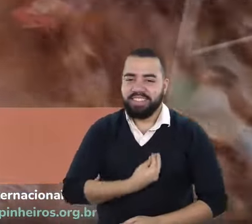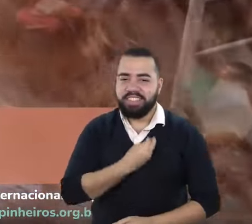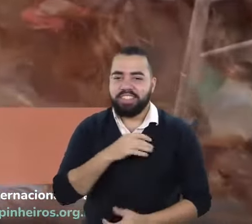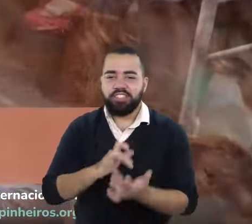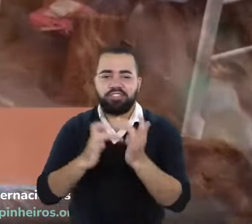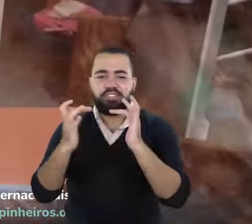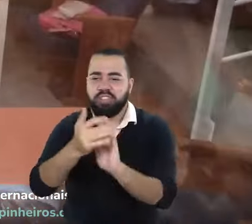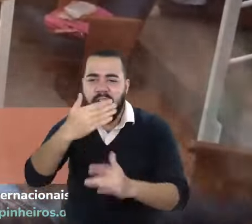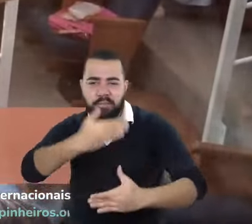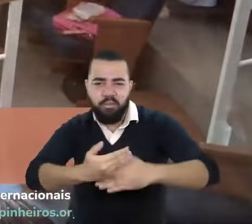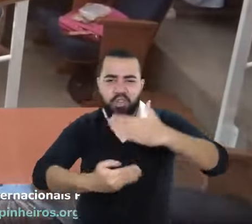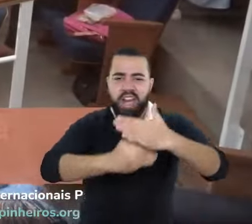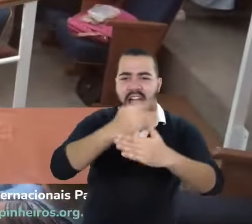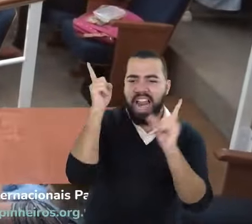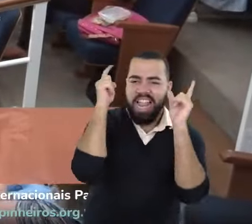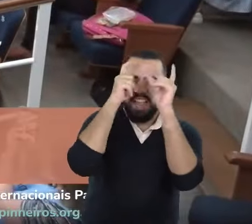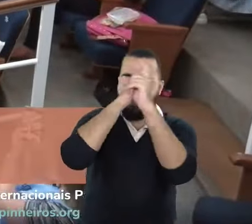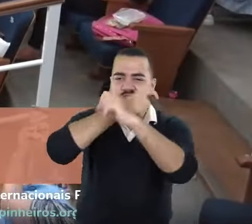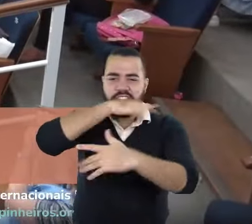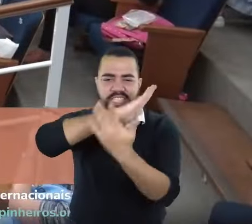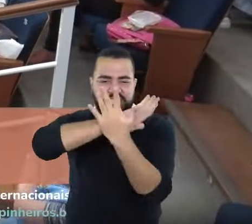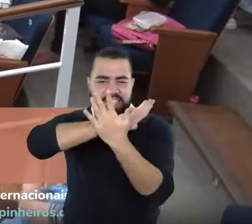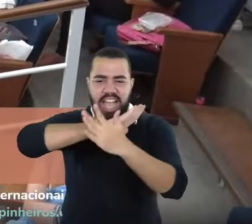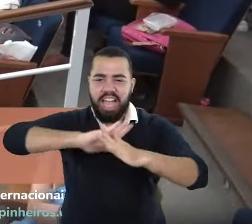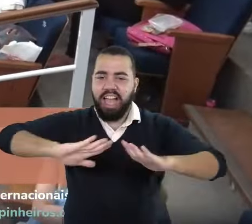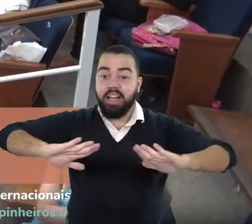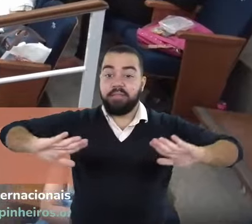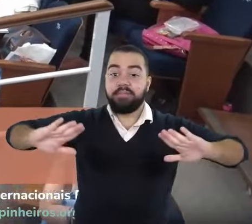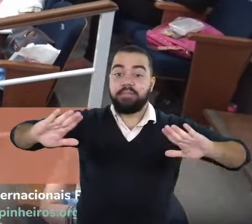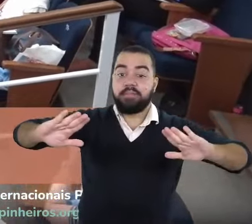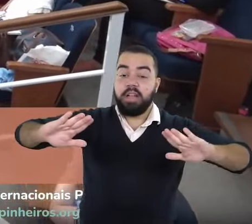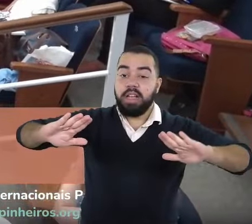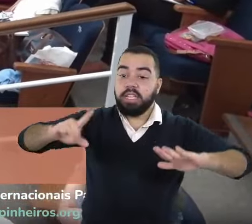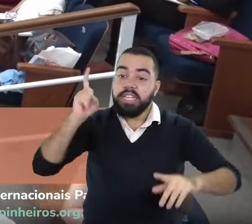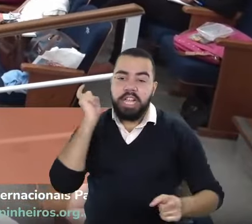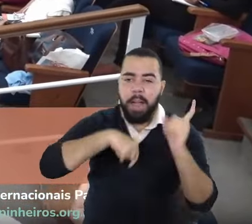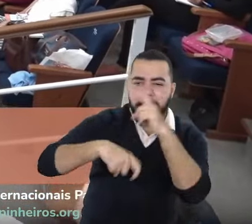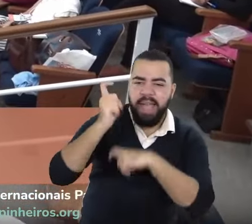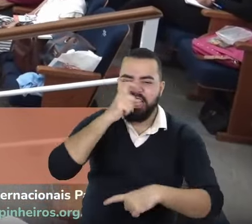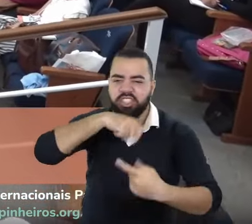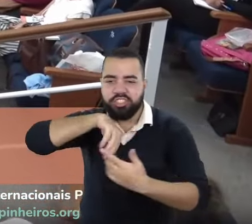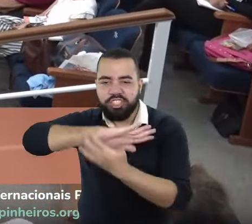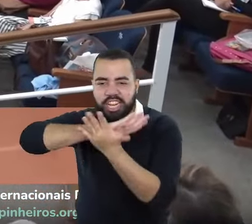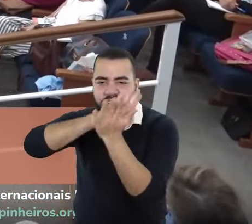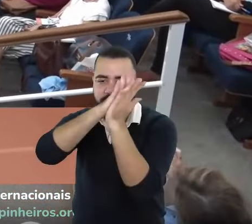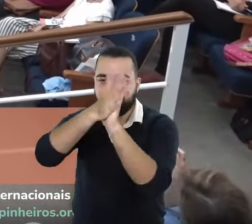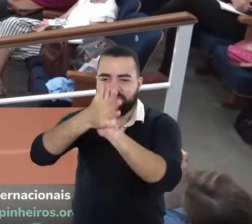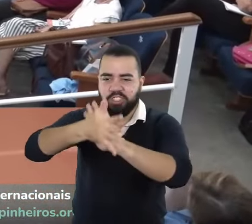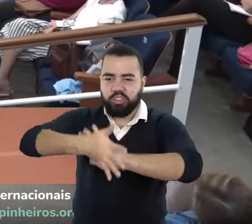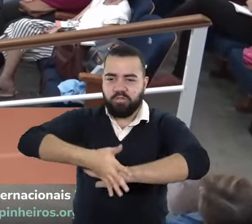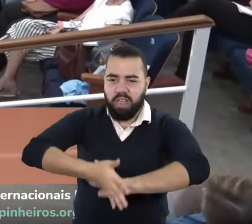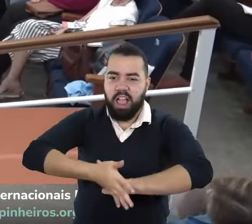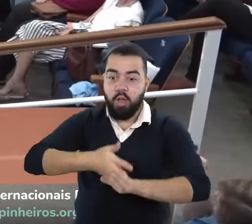encontrar. Derruba muralhas, destrói as mentiras pra